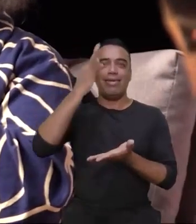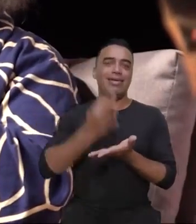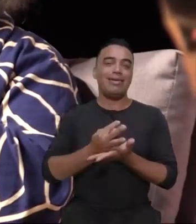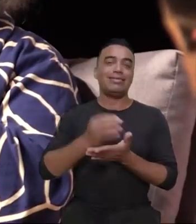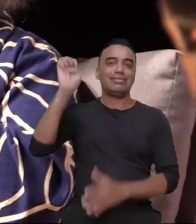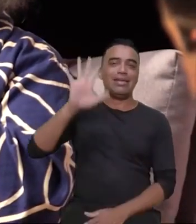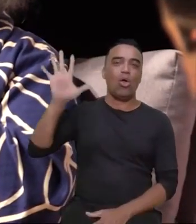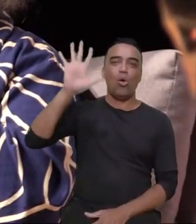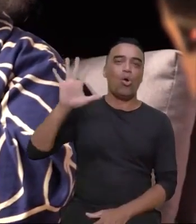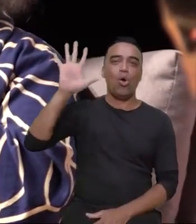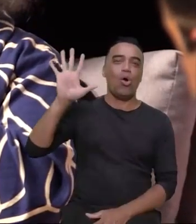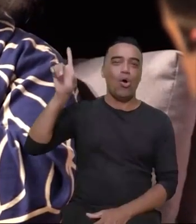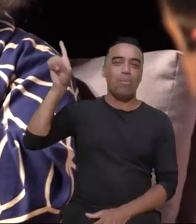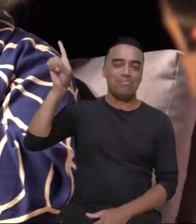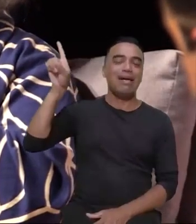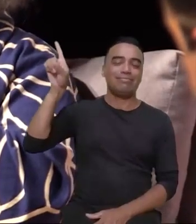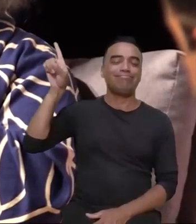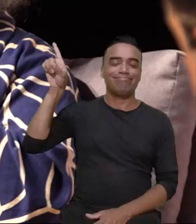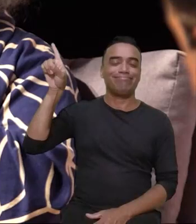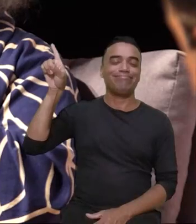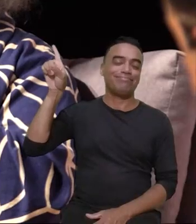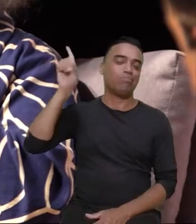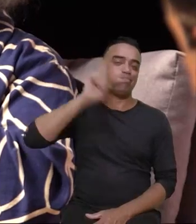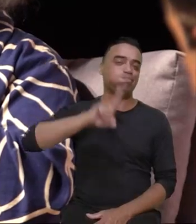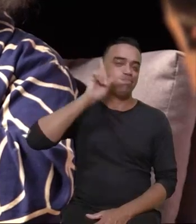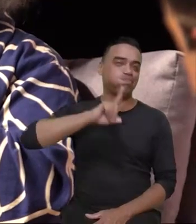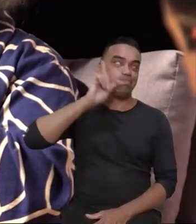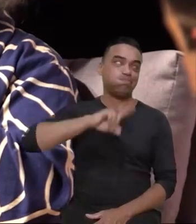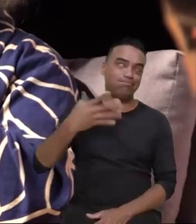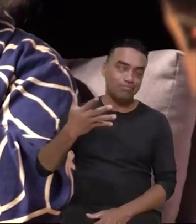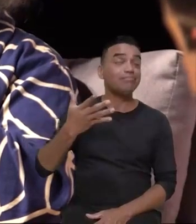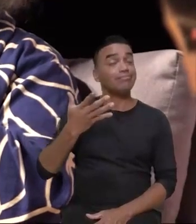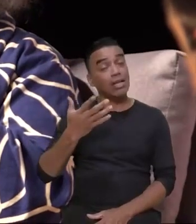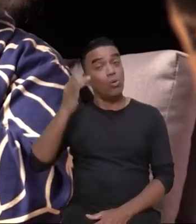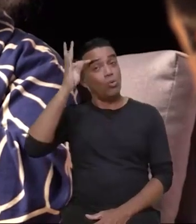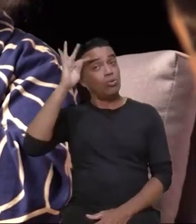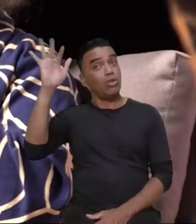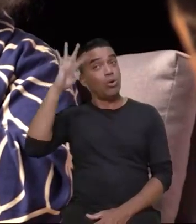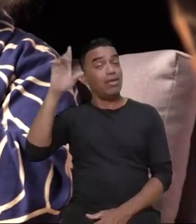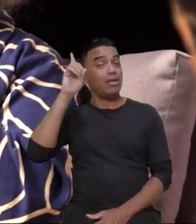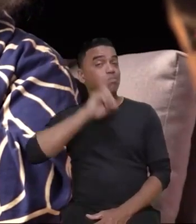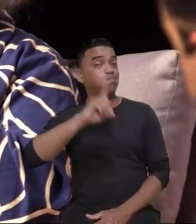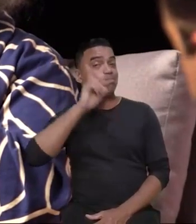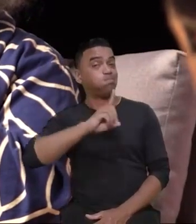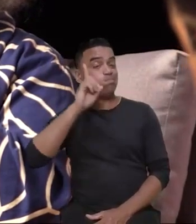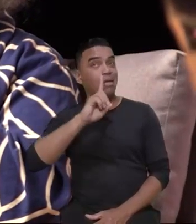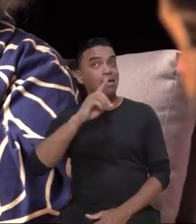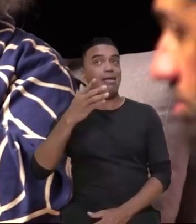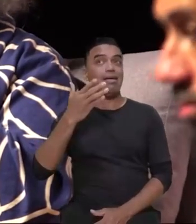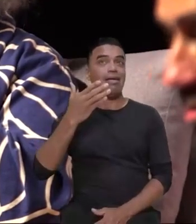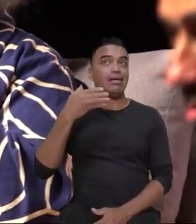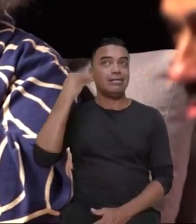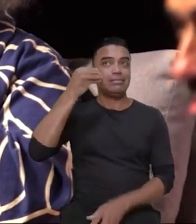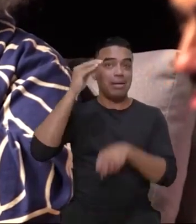Europa, né, em teorias que vêm dos Estados Unidos, embora as teorias que vêm dos Estados Unidos, a partir